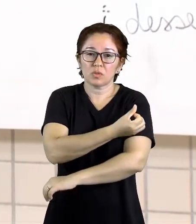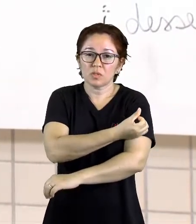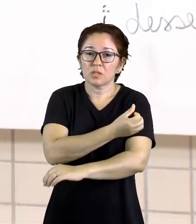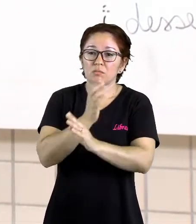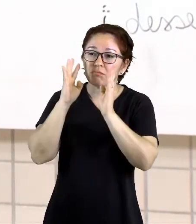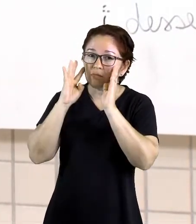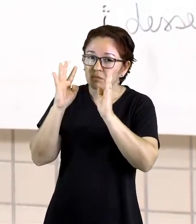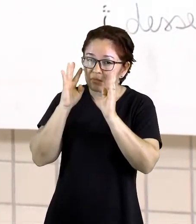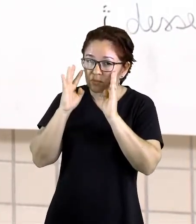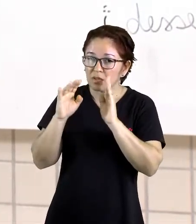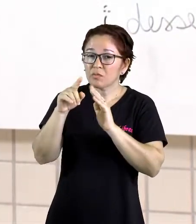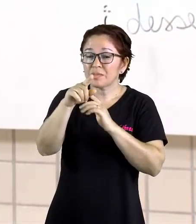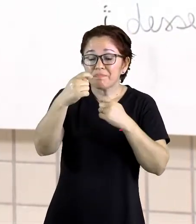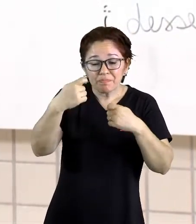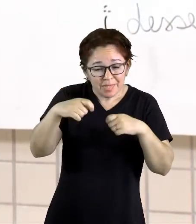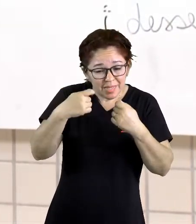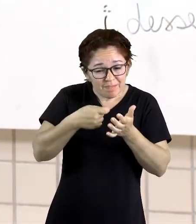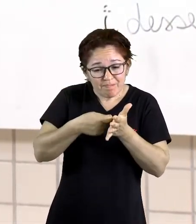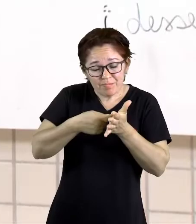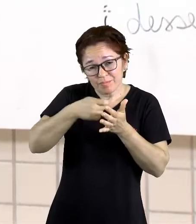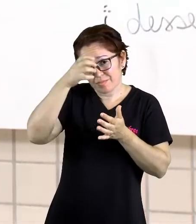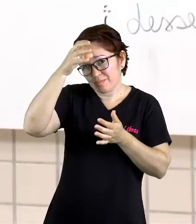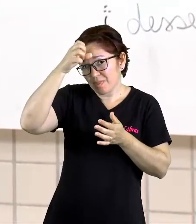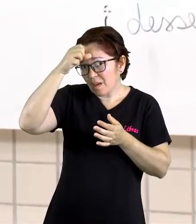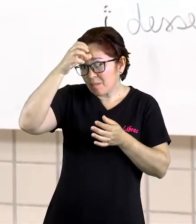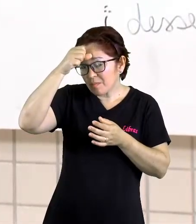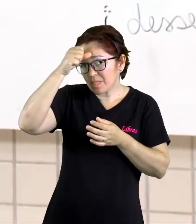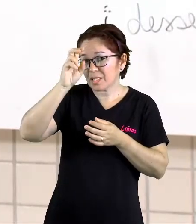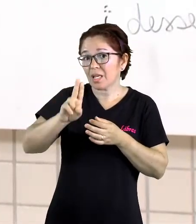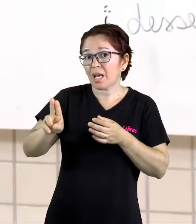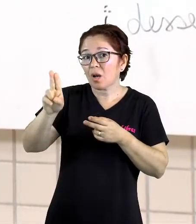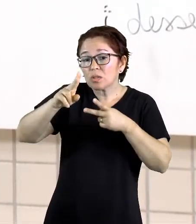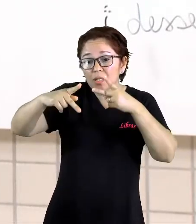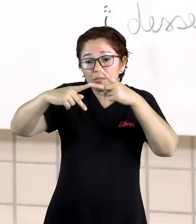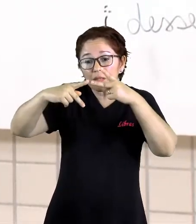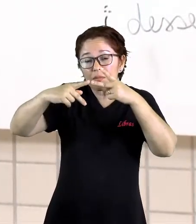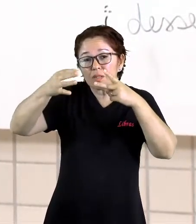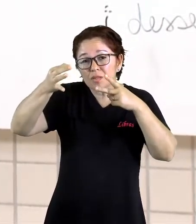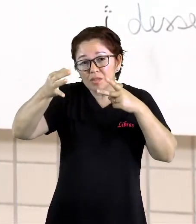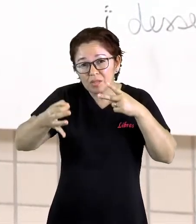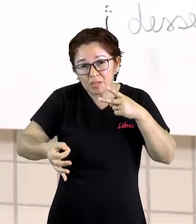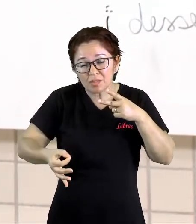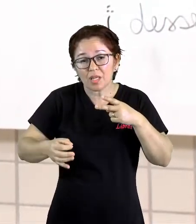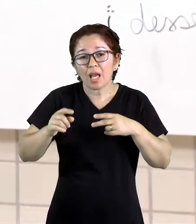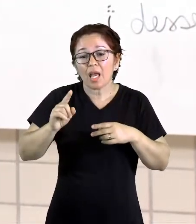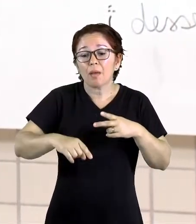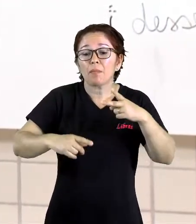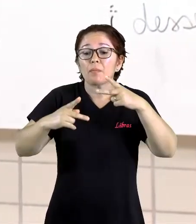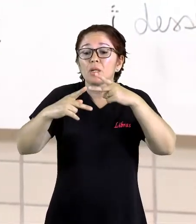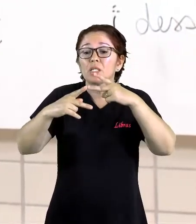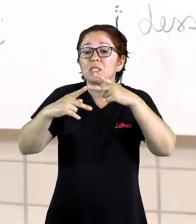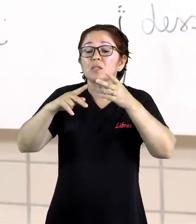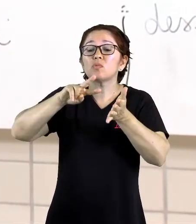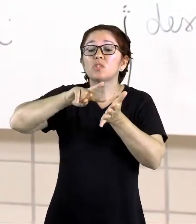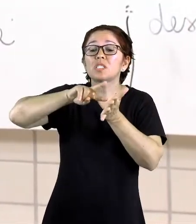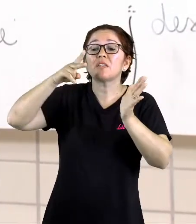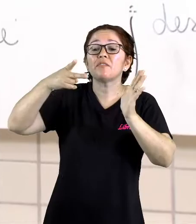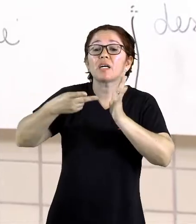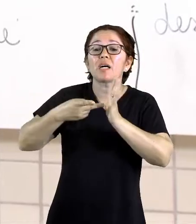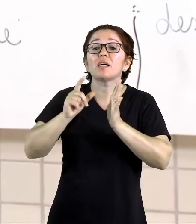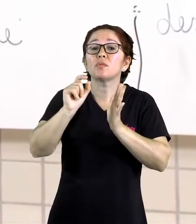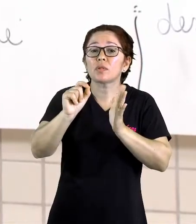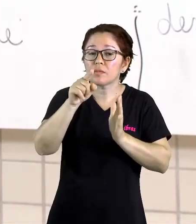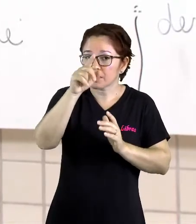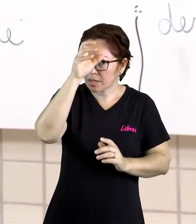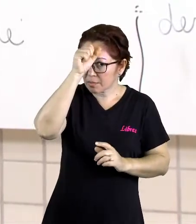precisam compreender no uso das preposições, que é a relação de sentido. Olha só, ela está pedindo para